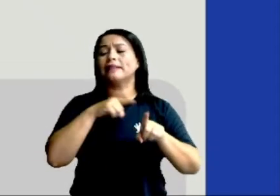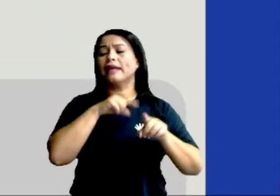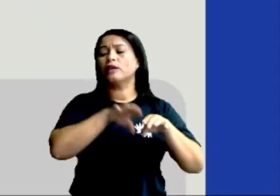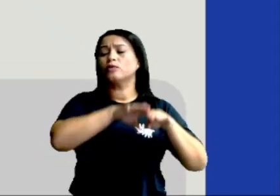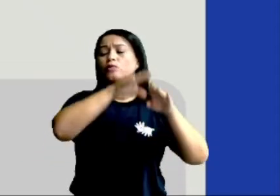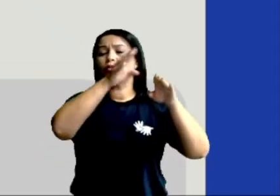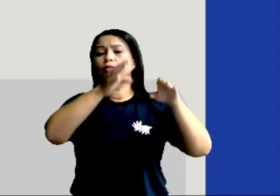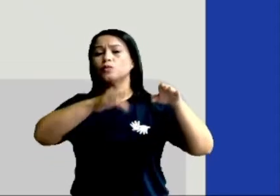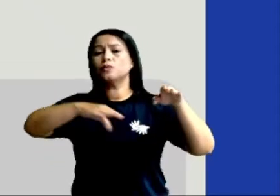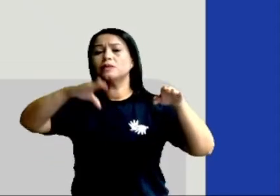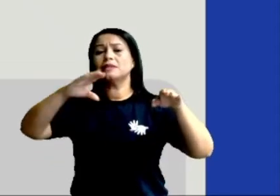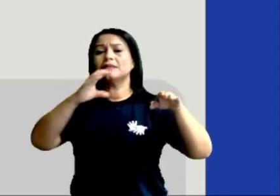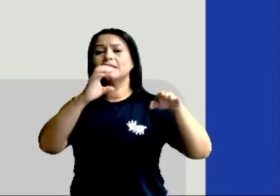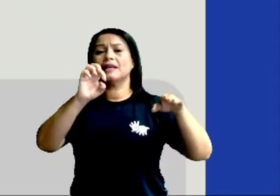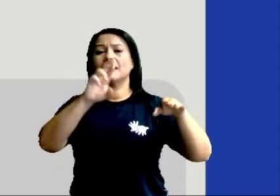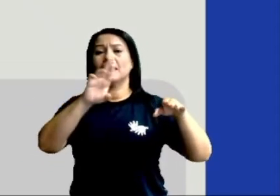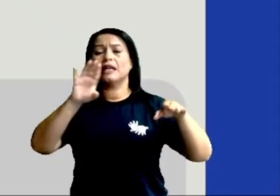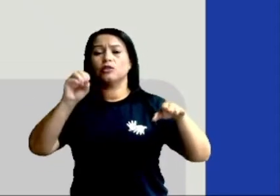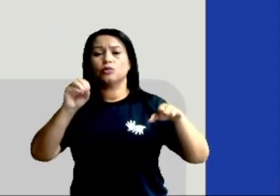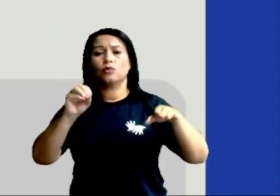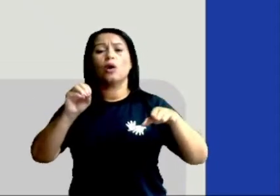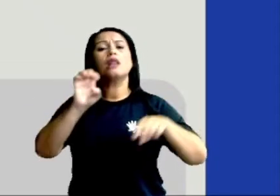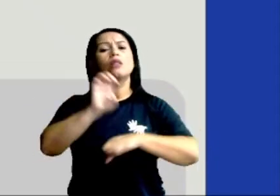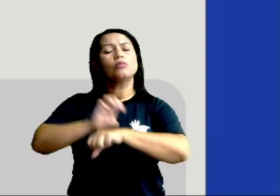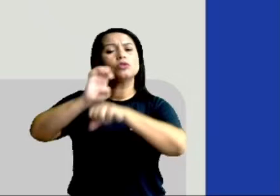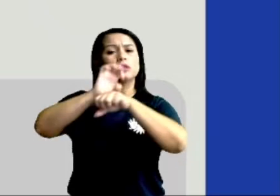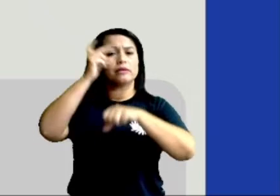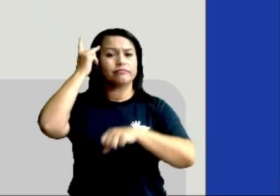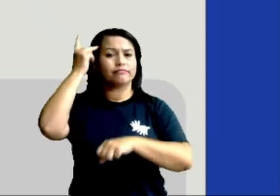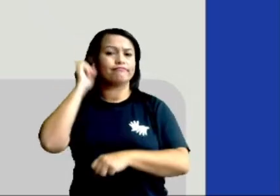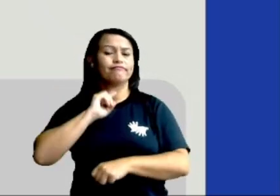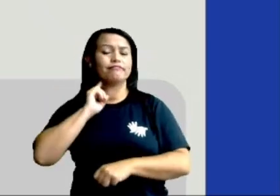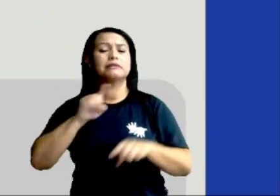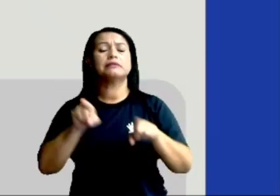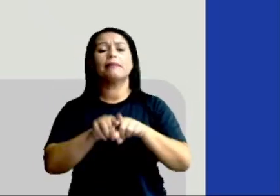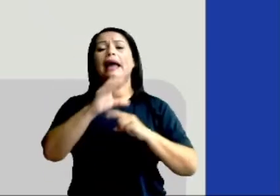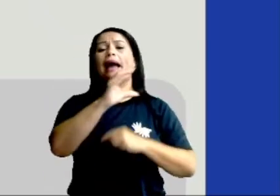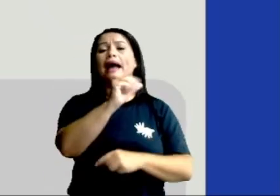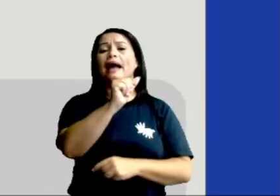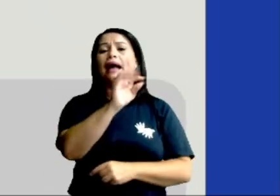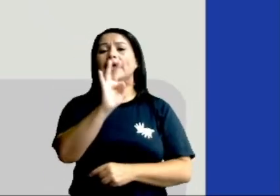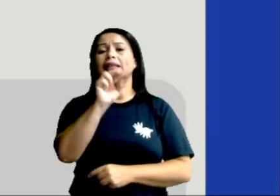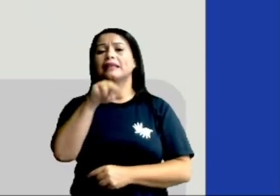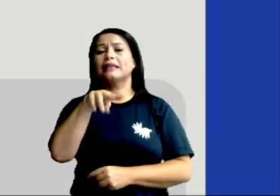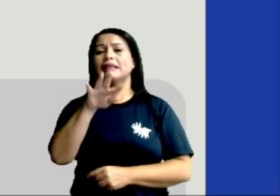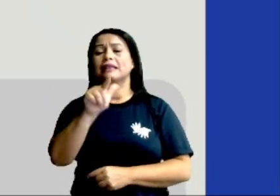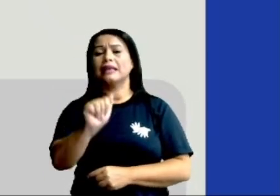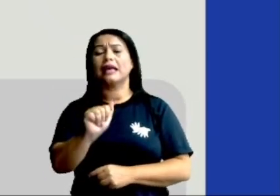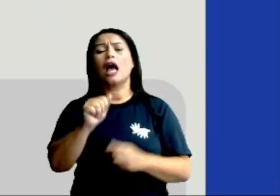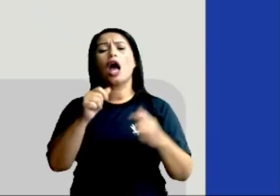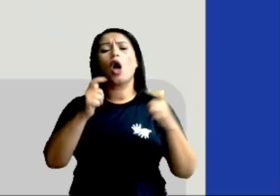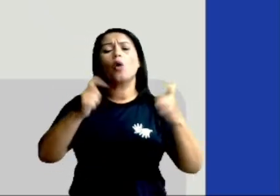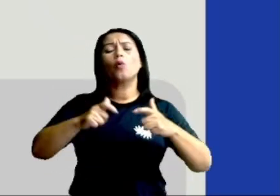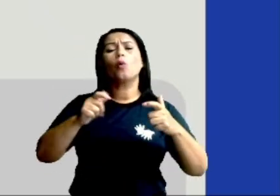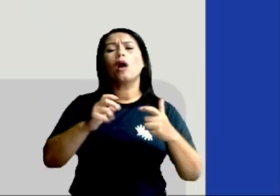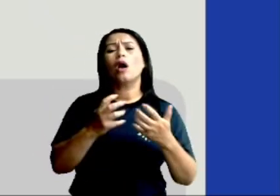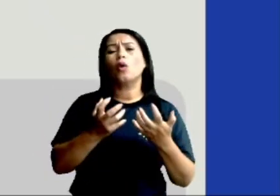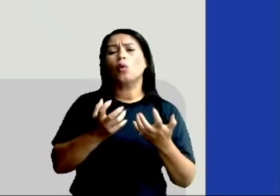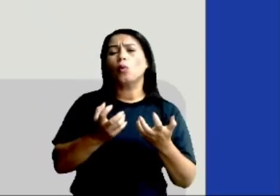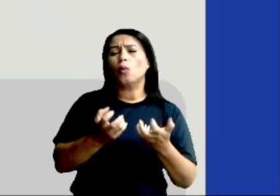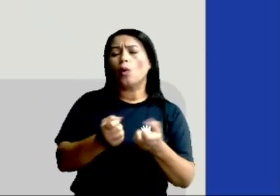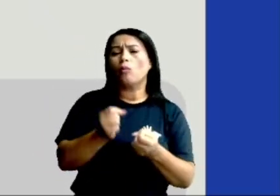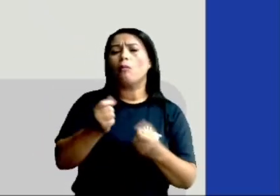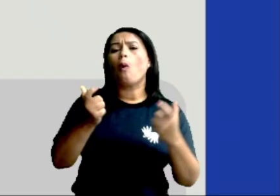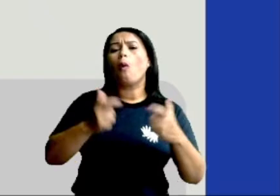estado de Minas Gerais e São Paulo. A caatinga é encontrada em áreas de clima semiárido, no extremo norte de